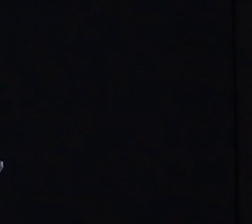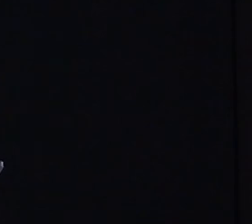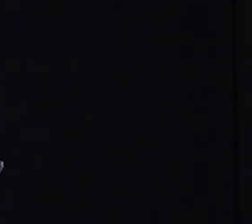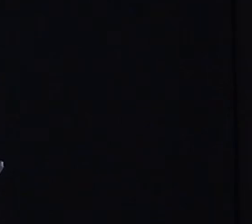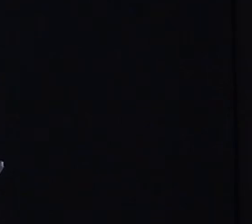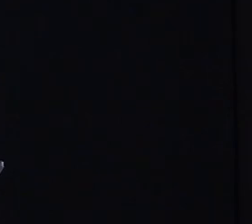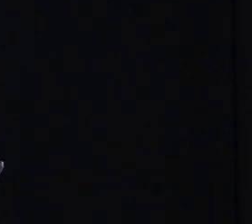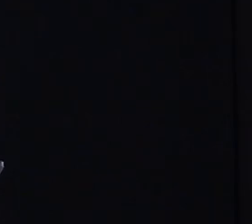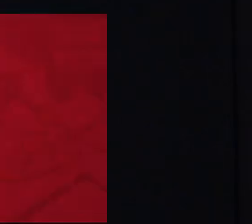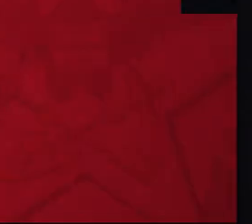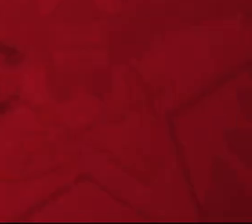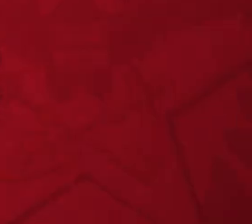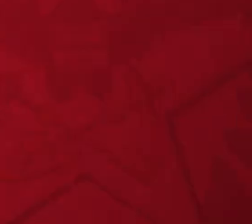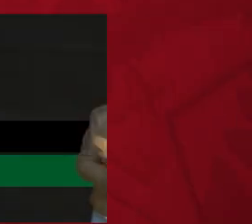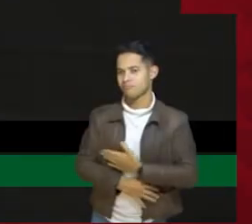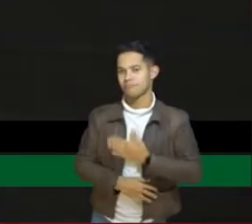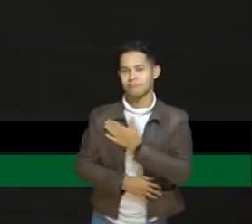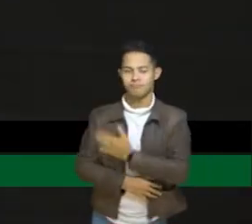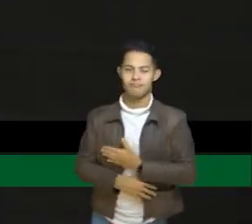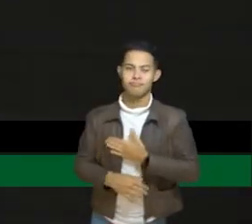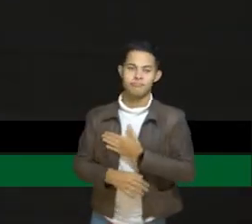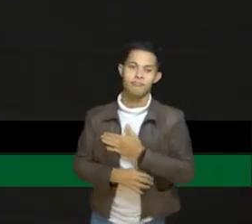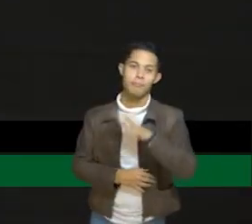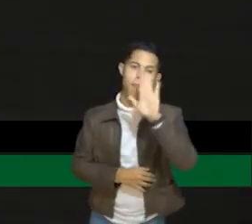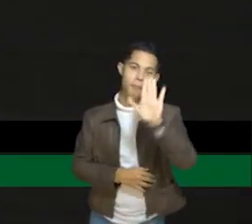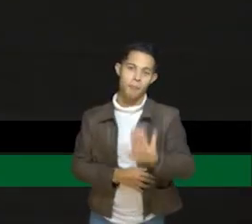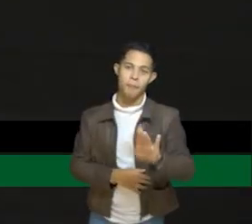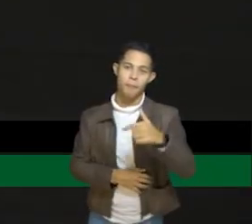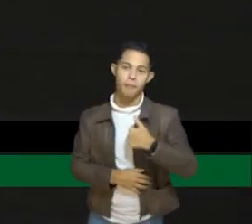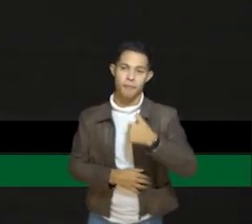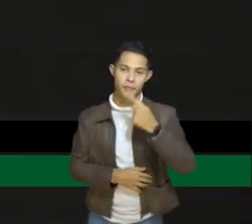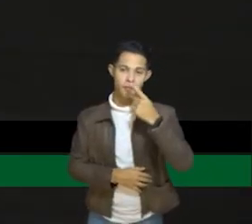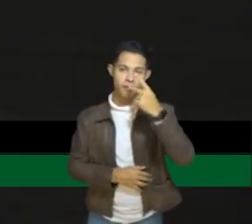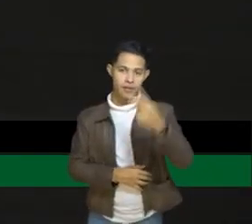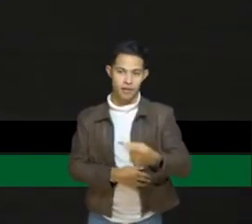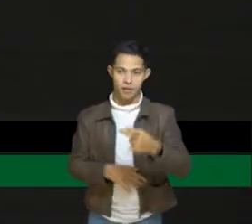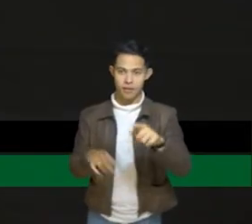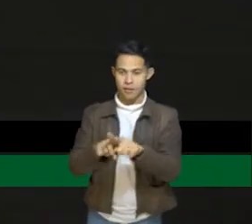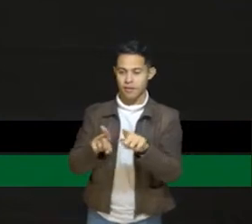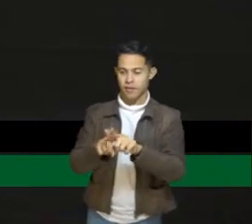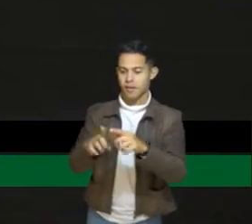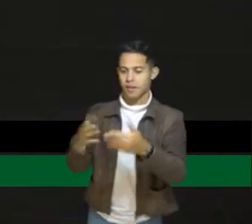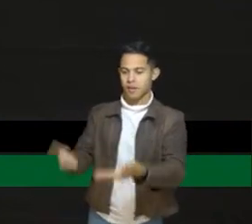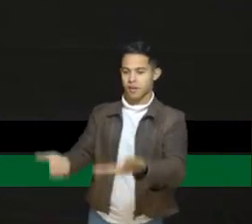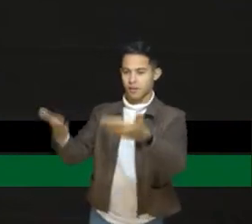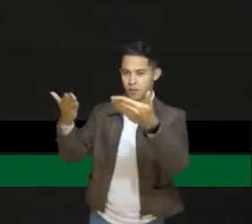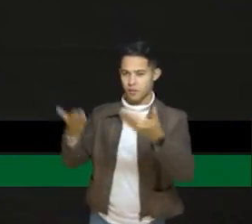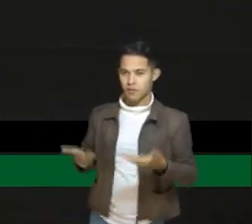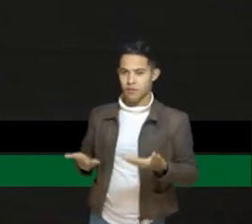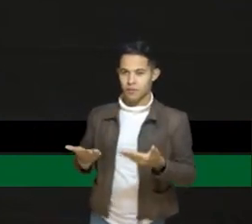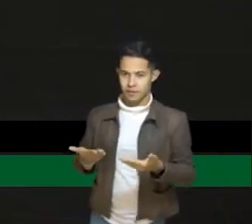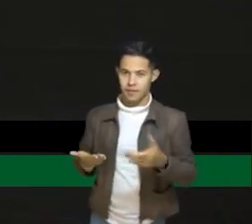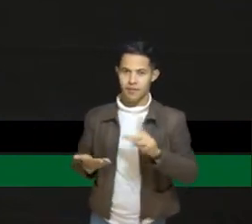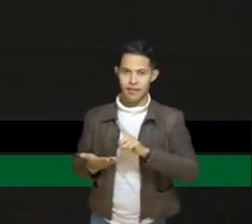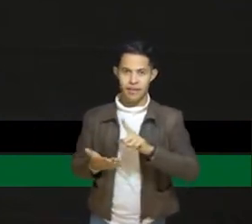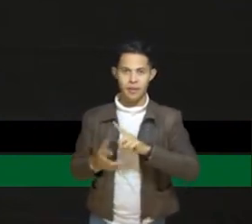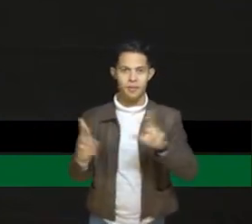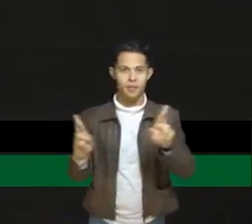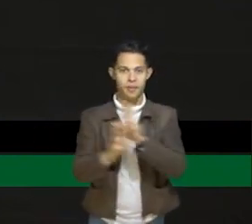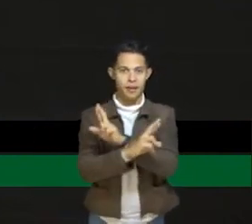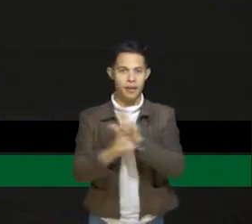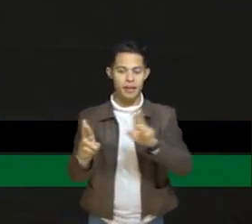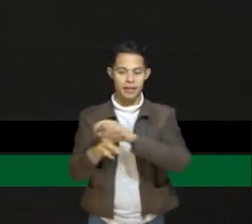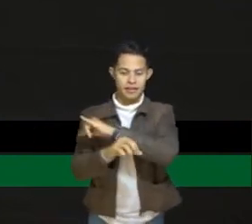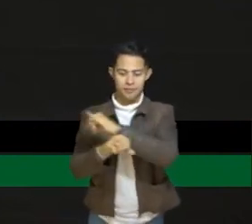de emancipação de São Ludgero. Mas eu quero falar e convidar aqui, então, já que São Ludgero tem uma ligação muito forte com